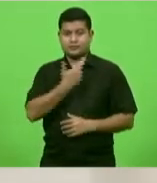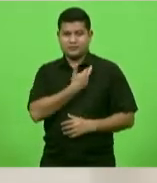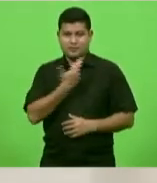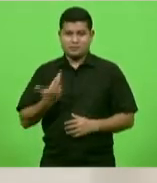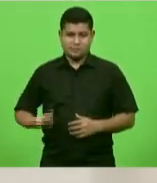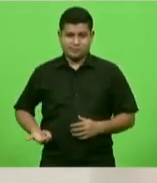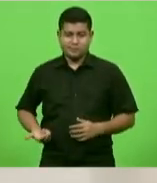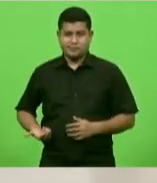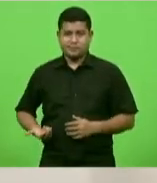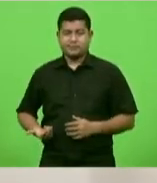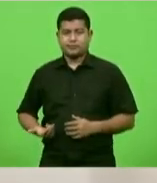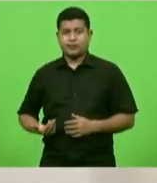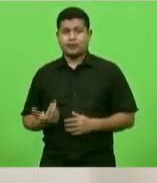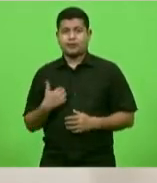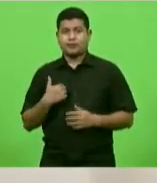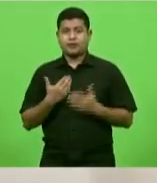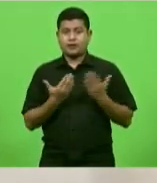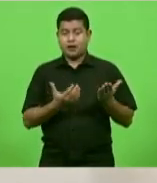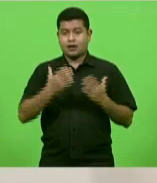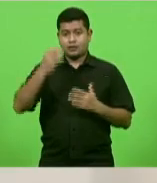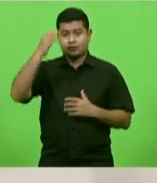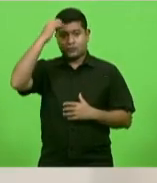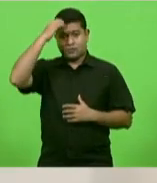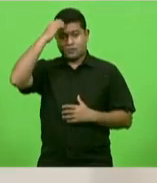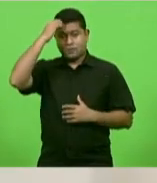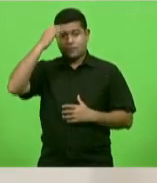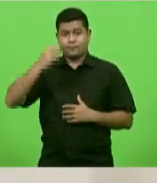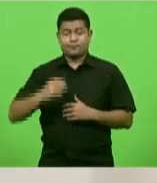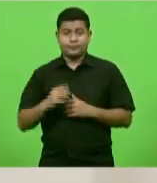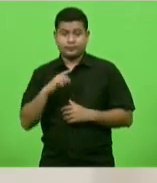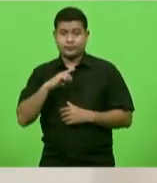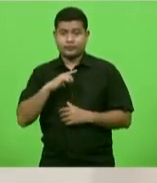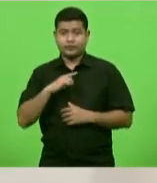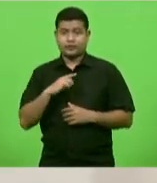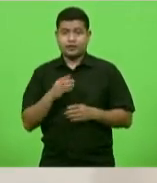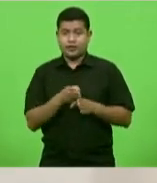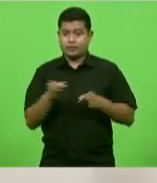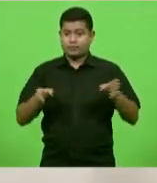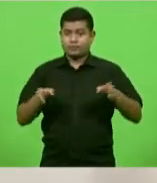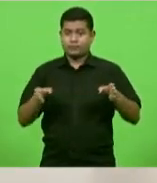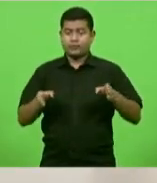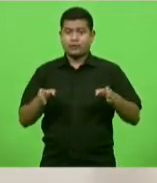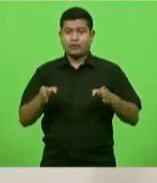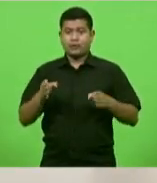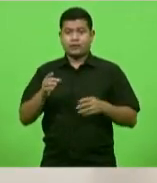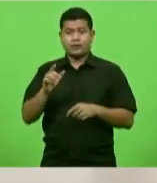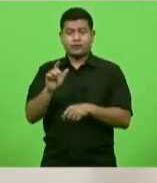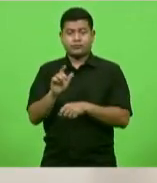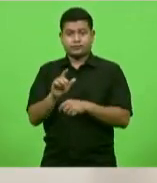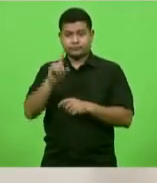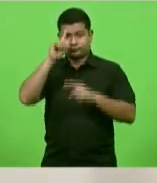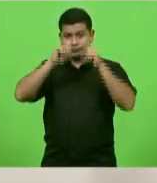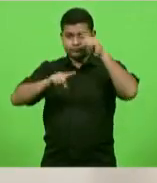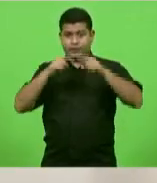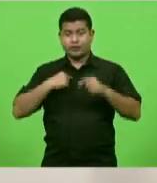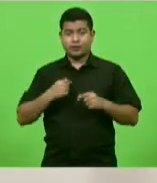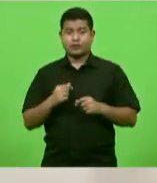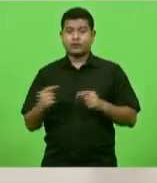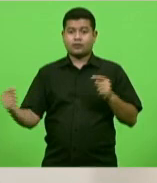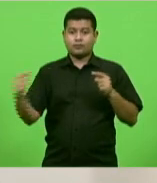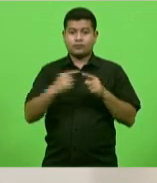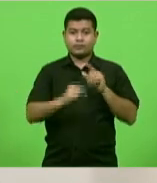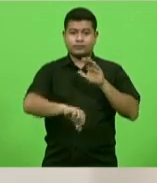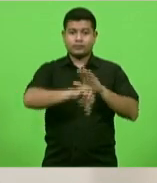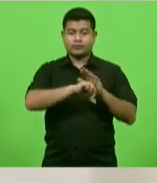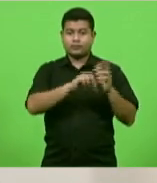suas funções, de forma dolosa e ao longo do seu mandato atual, tipificado pela lei como crime de